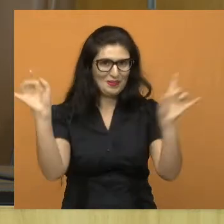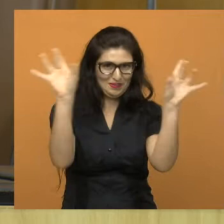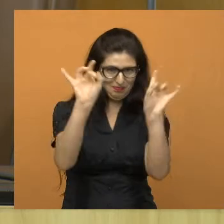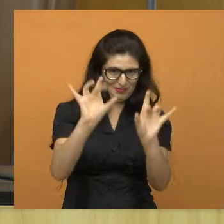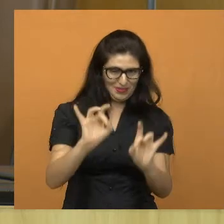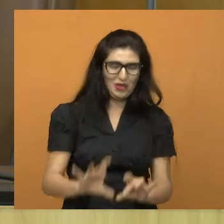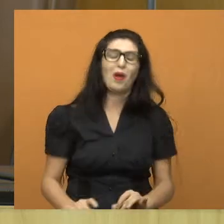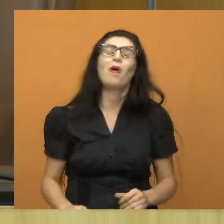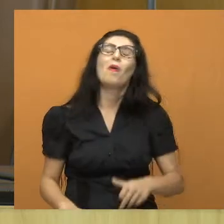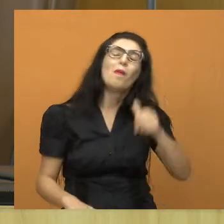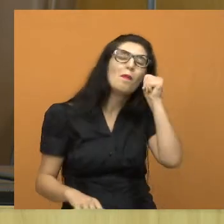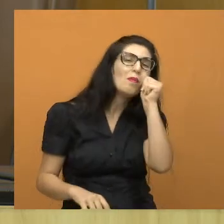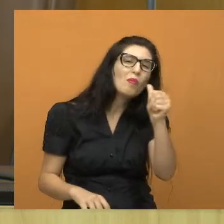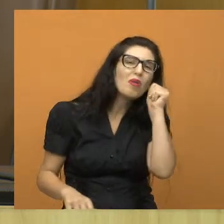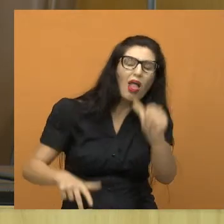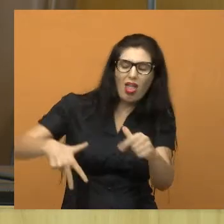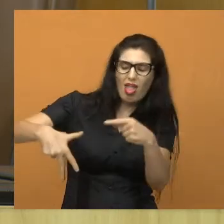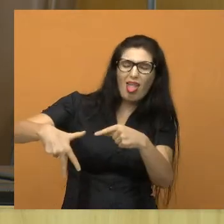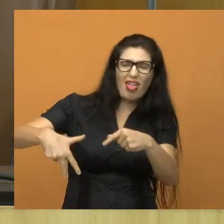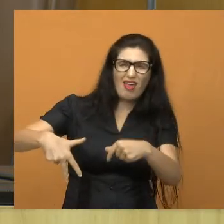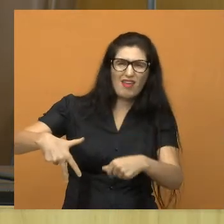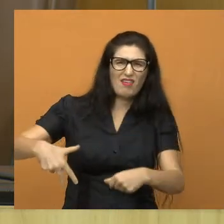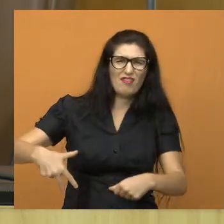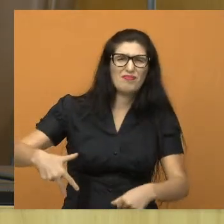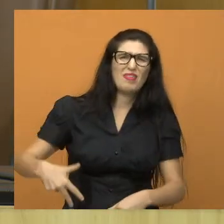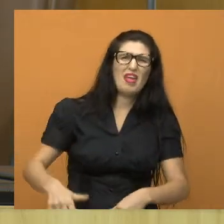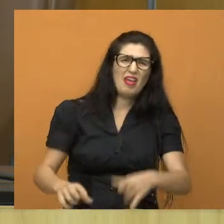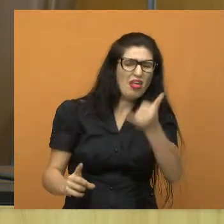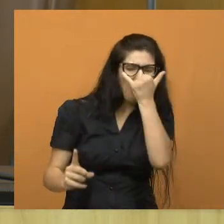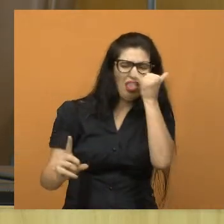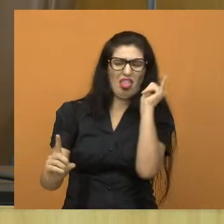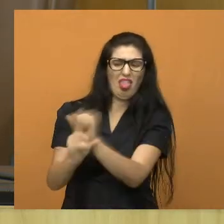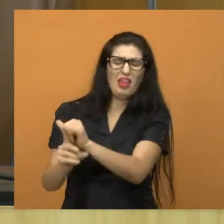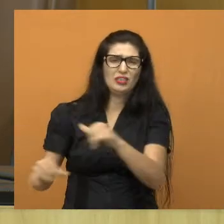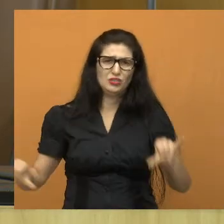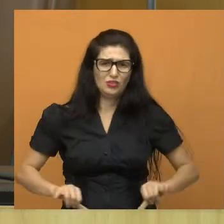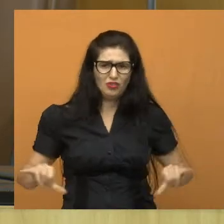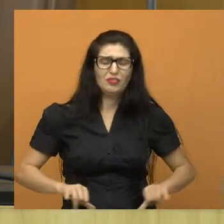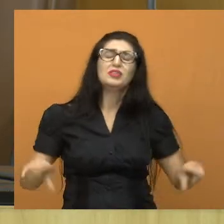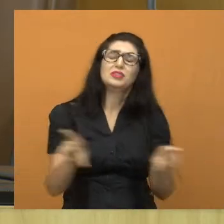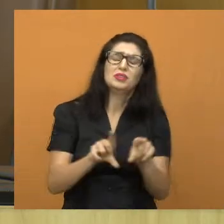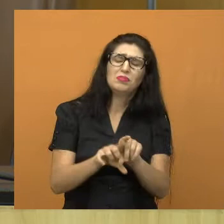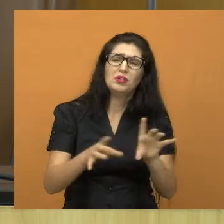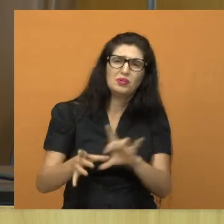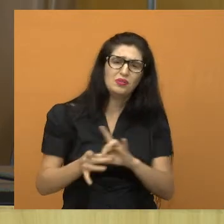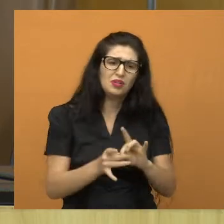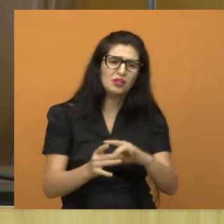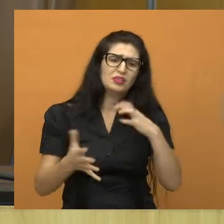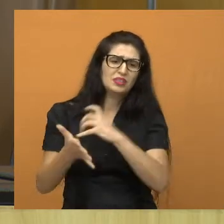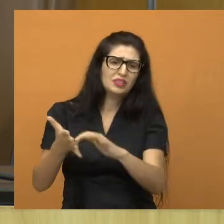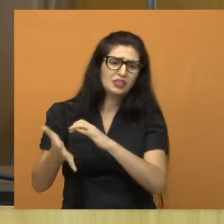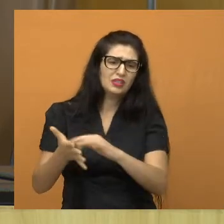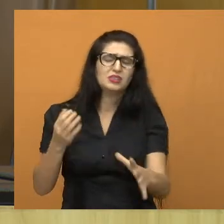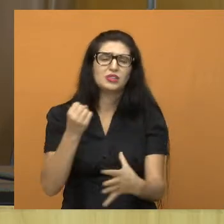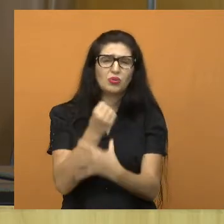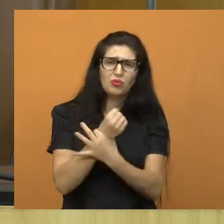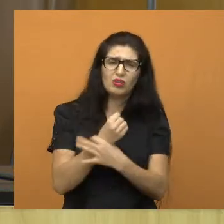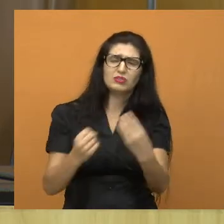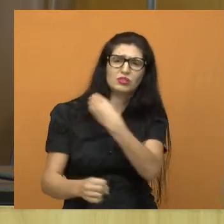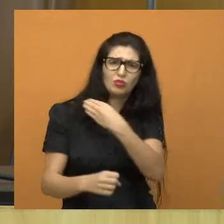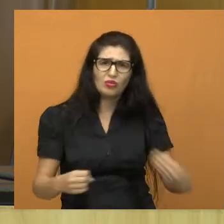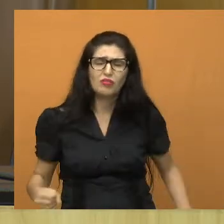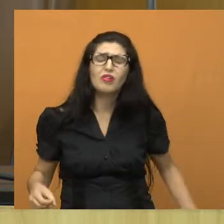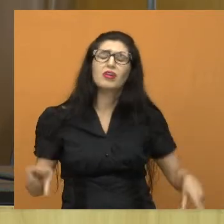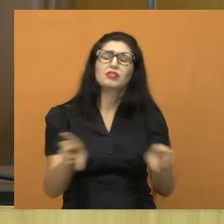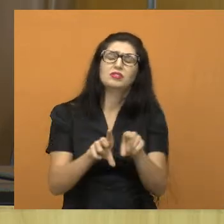mulher vítima de violência, né, a violência doméstica, e é uma união da Secretaria de Assistência Social, da Secretaria de Segurança Pública